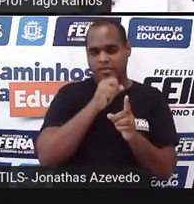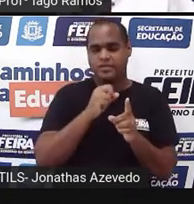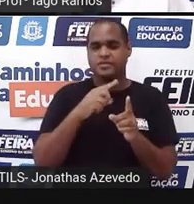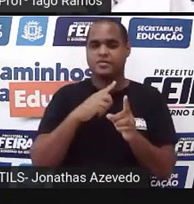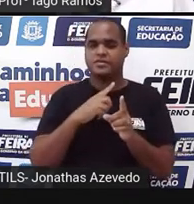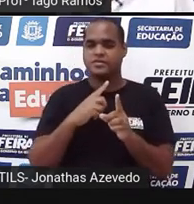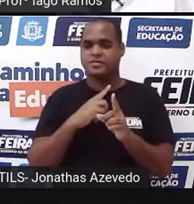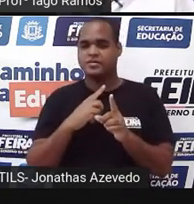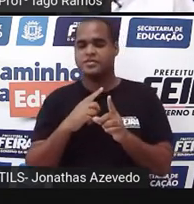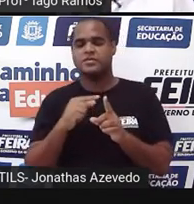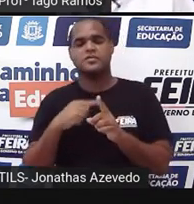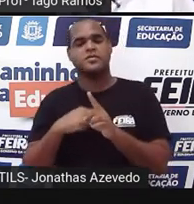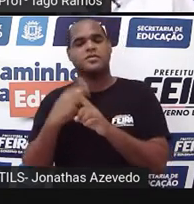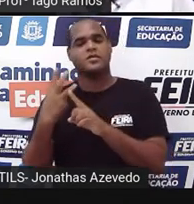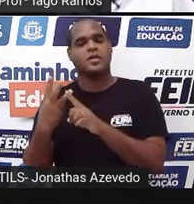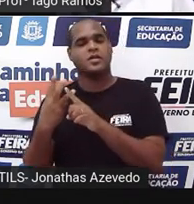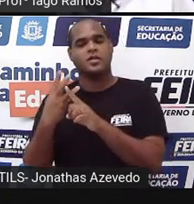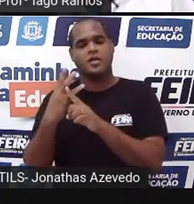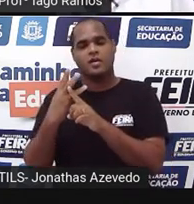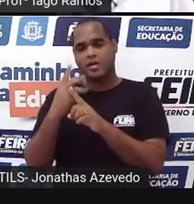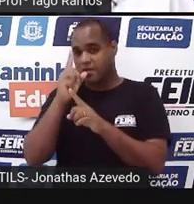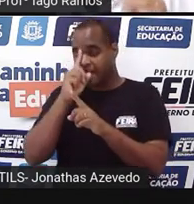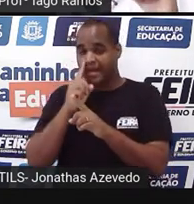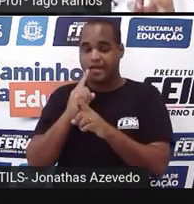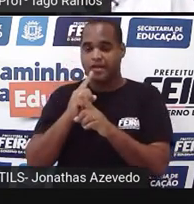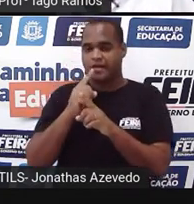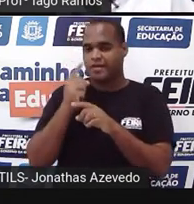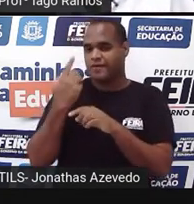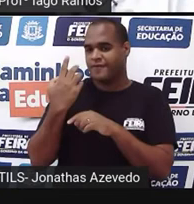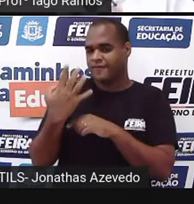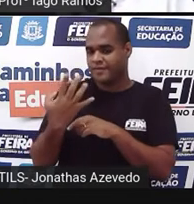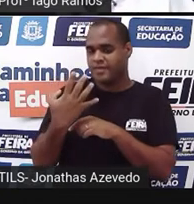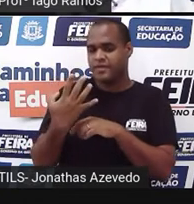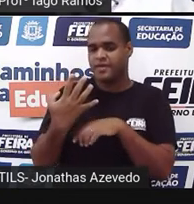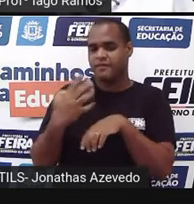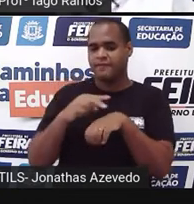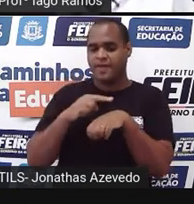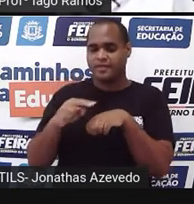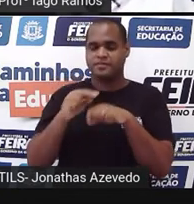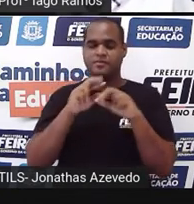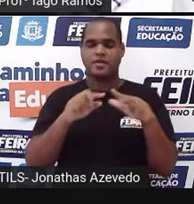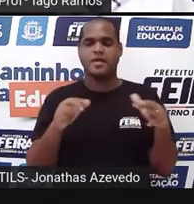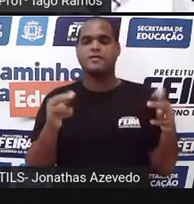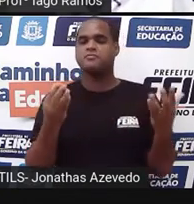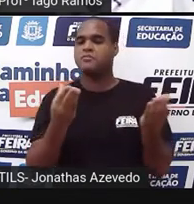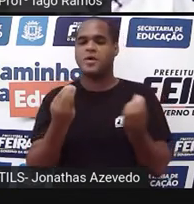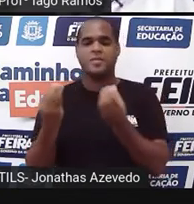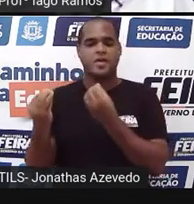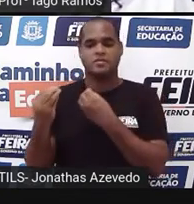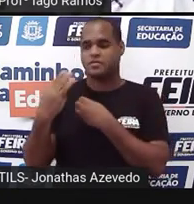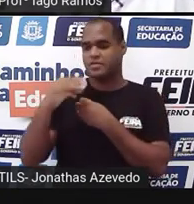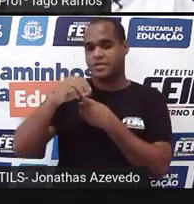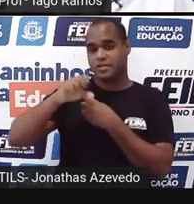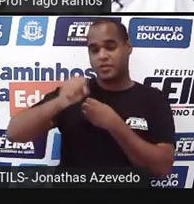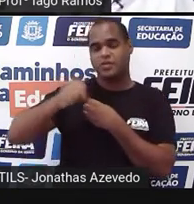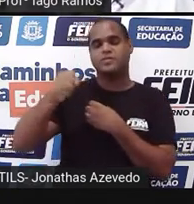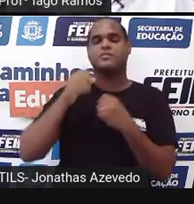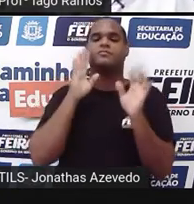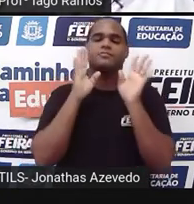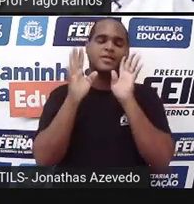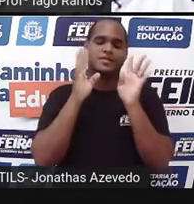maioria para 13 Amarelo ou verde para o número 4 bastante 30 segundos a